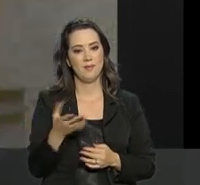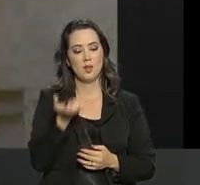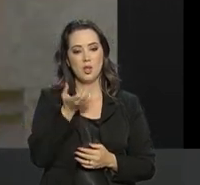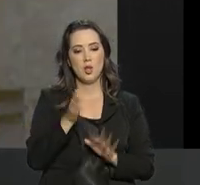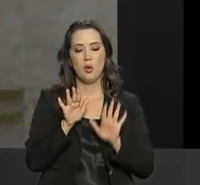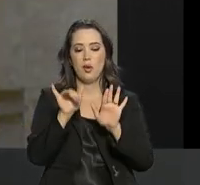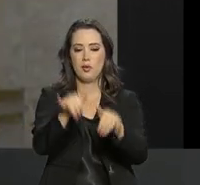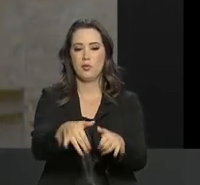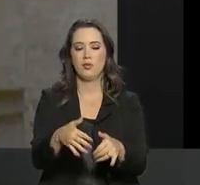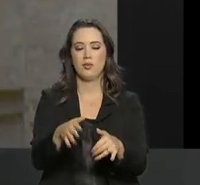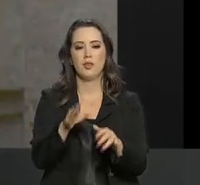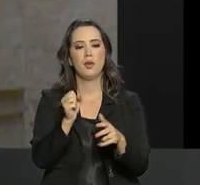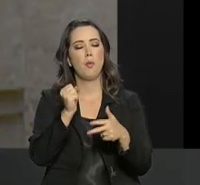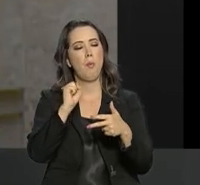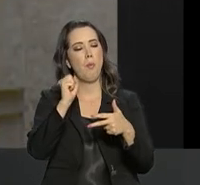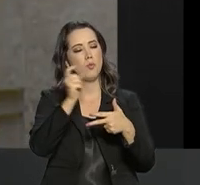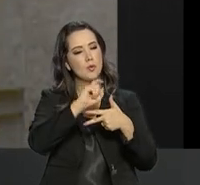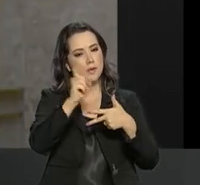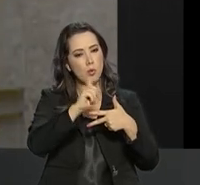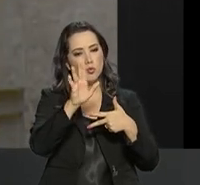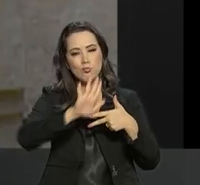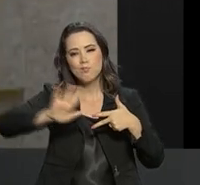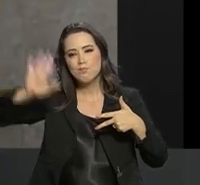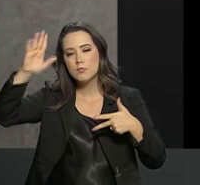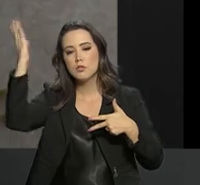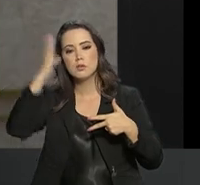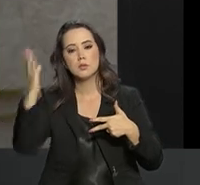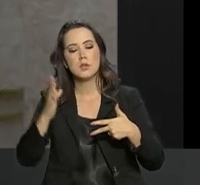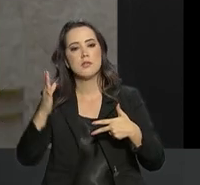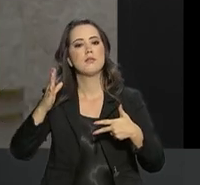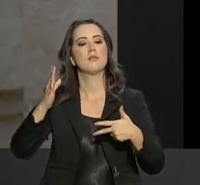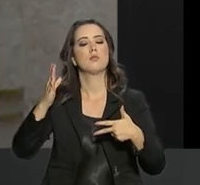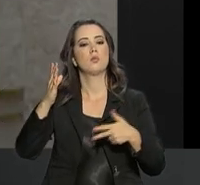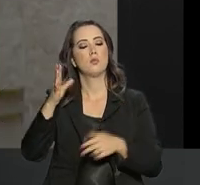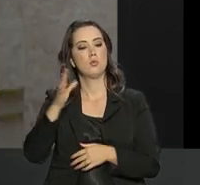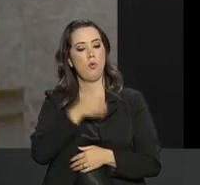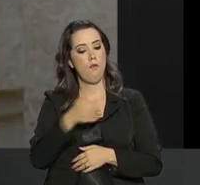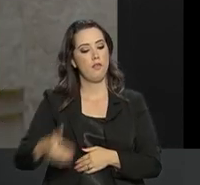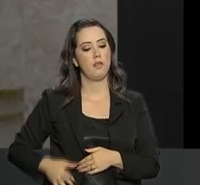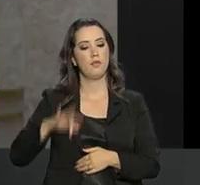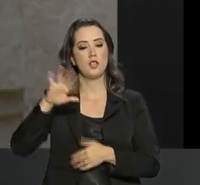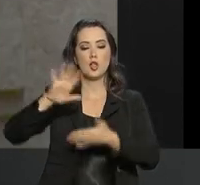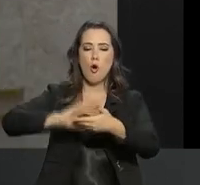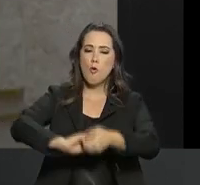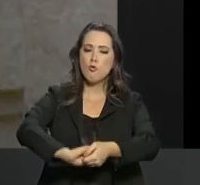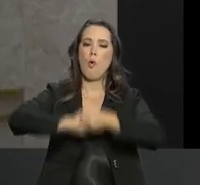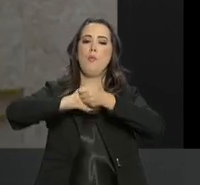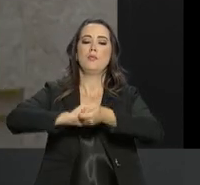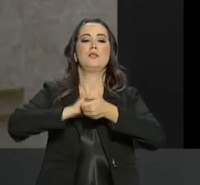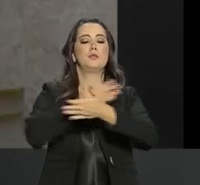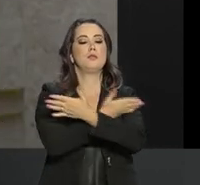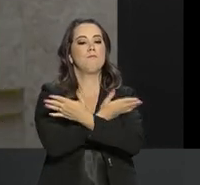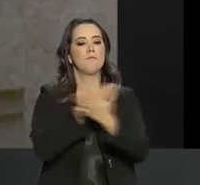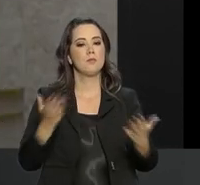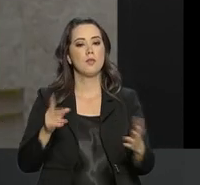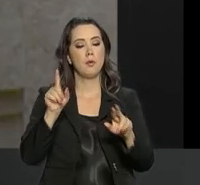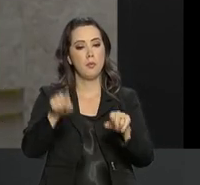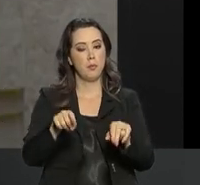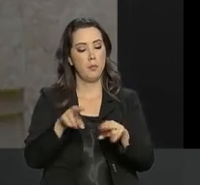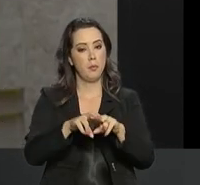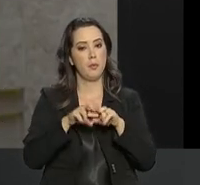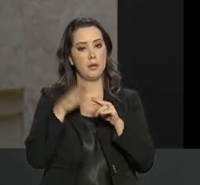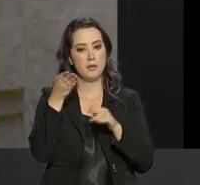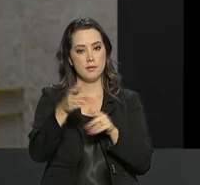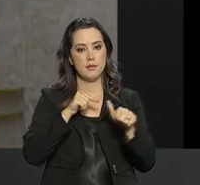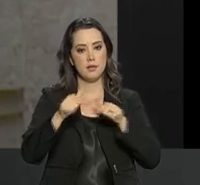finais, em nome do Poder Executivo Nacional, em nome da União Federal, eu quero cumprimentá-lo e a todos por este ato. Que